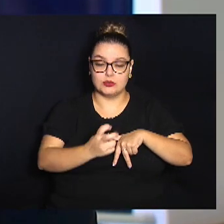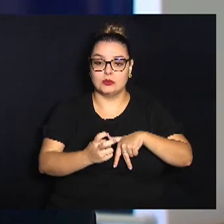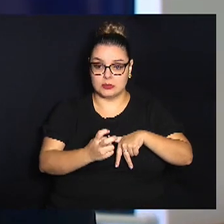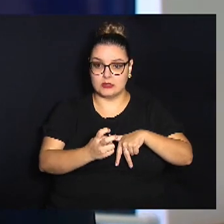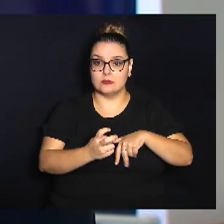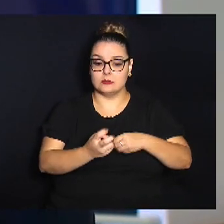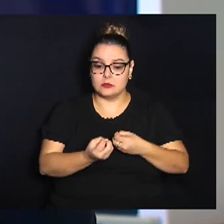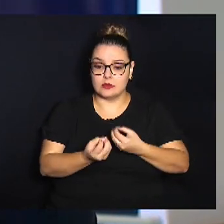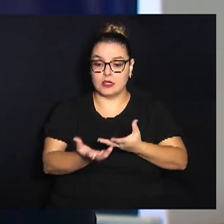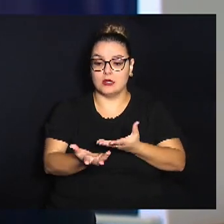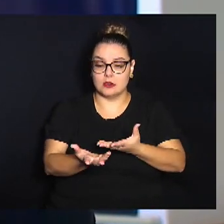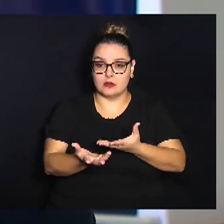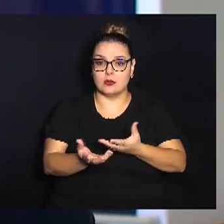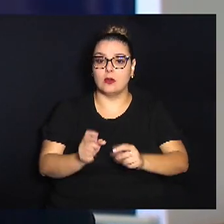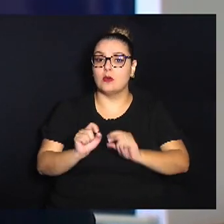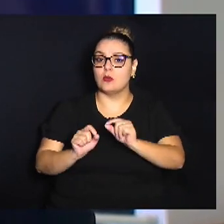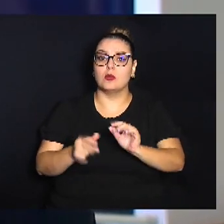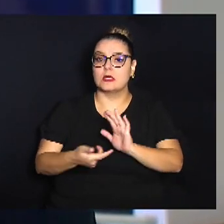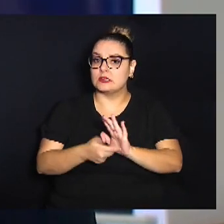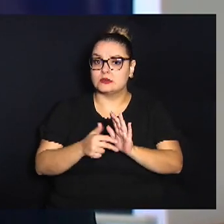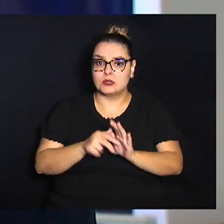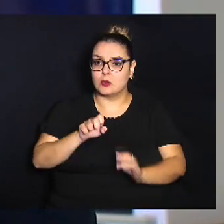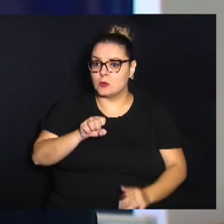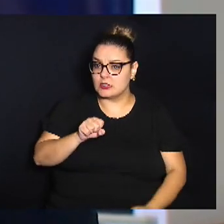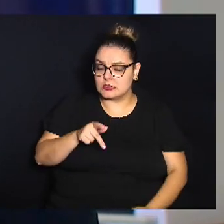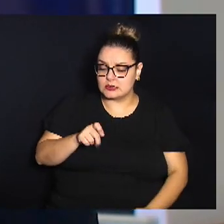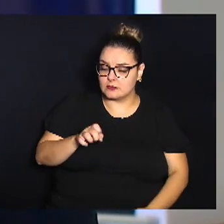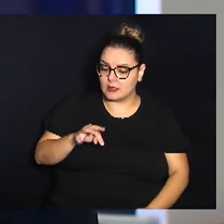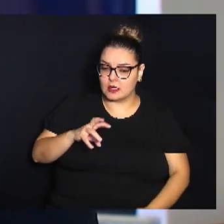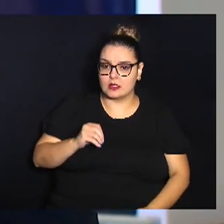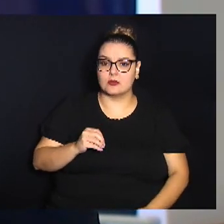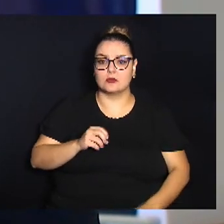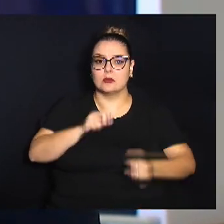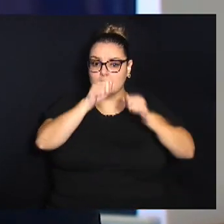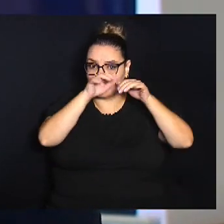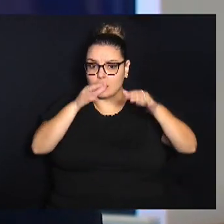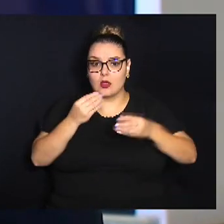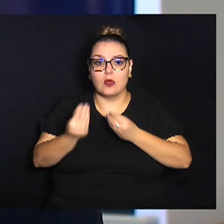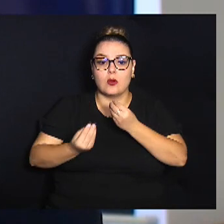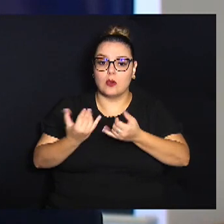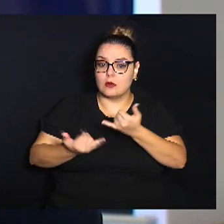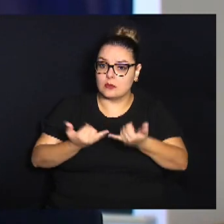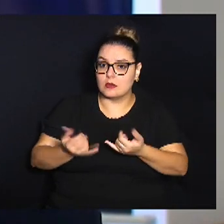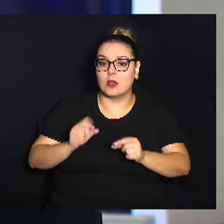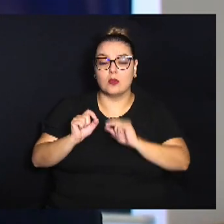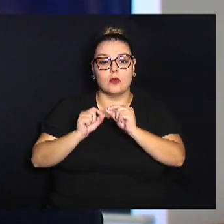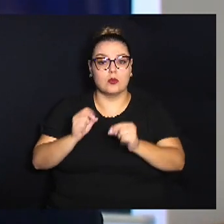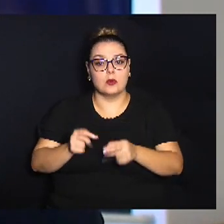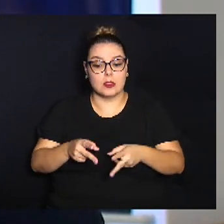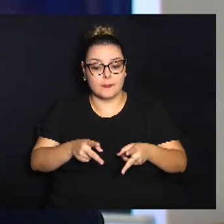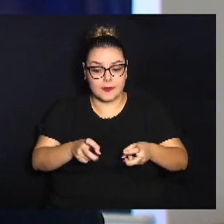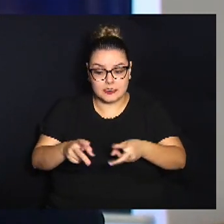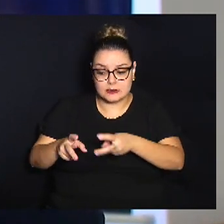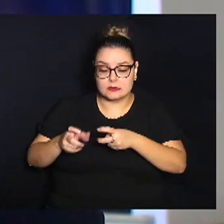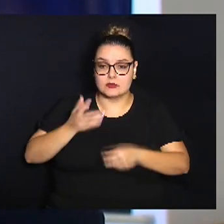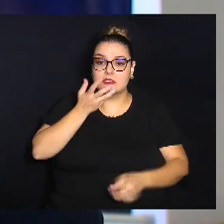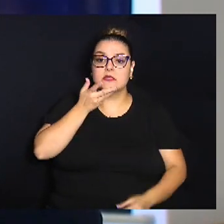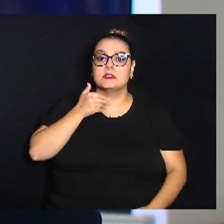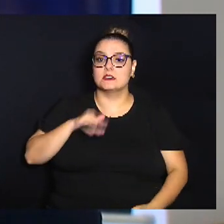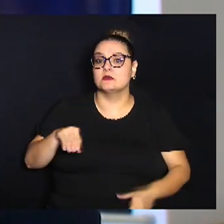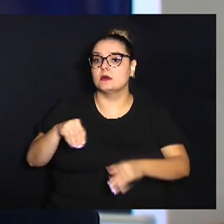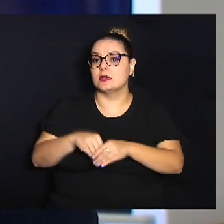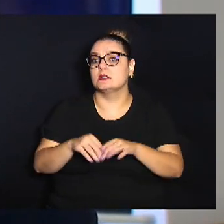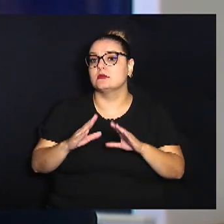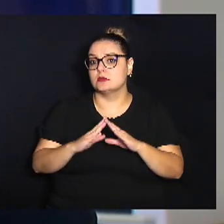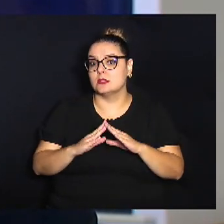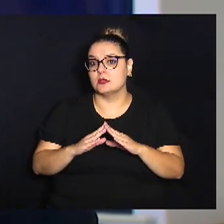para a população o que é o espectro autista, como brincar, o que as pessoas têm que observar nas suas crianças em casa, a